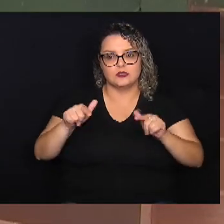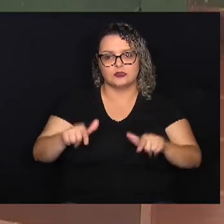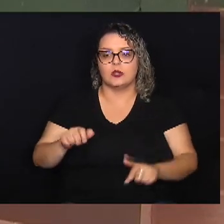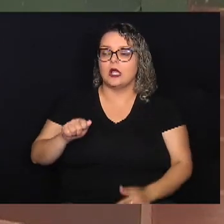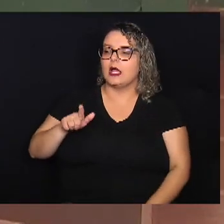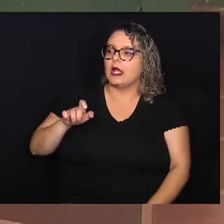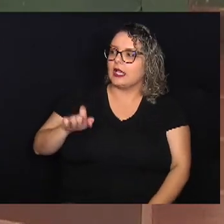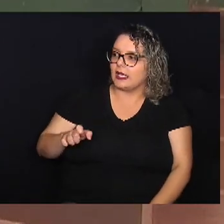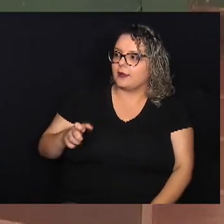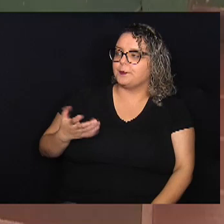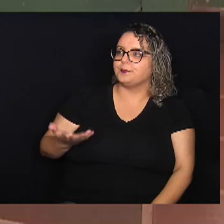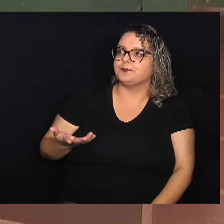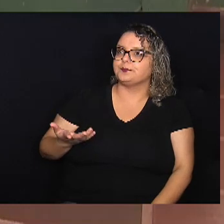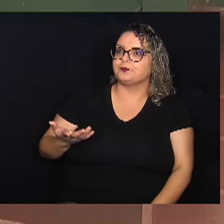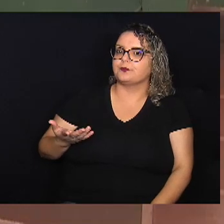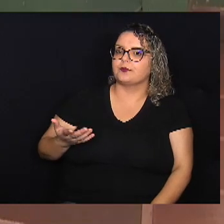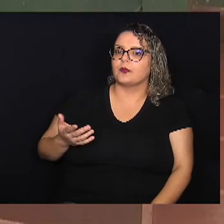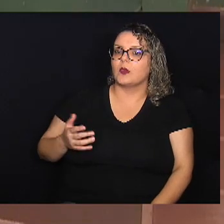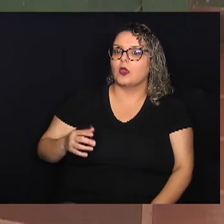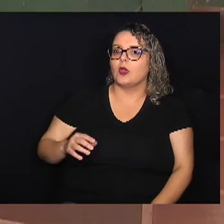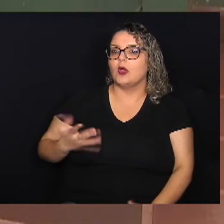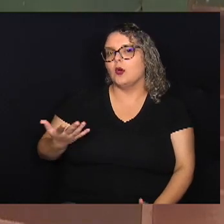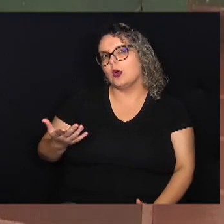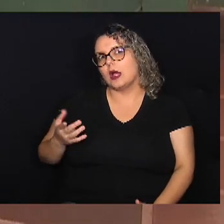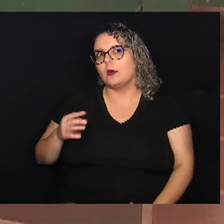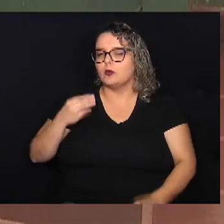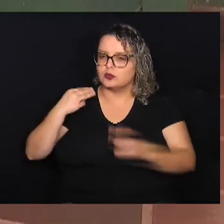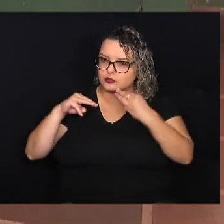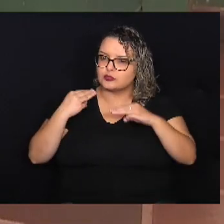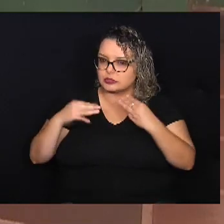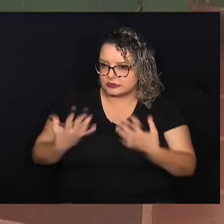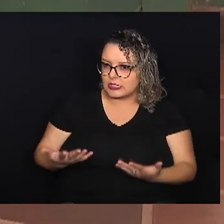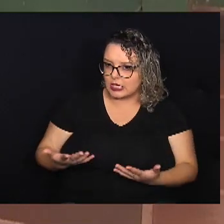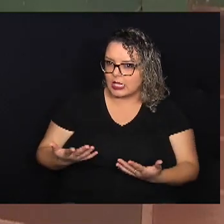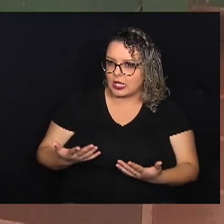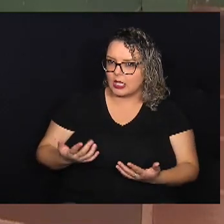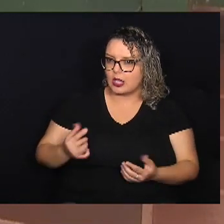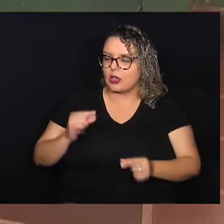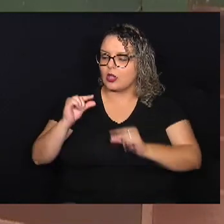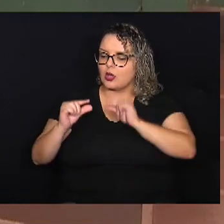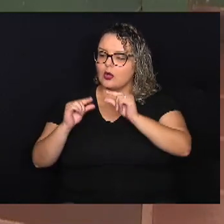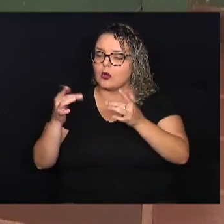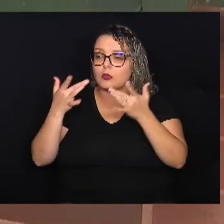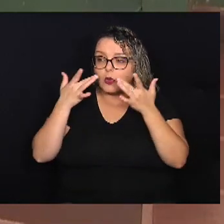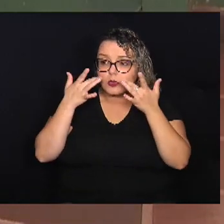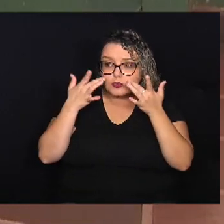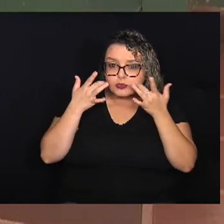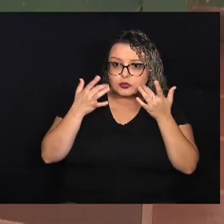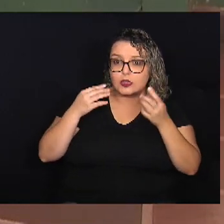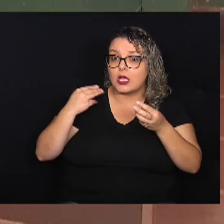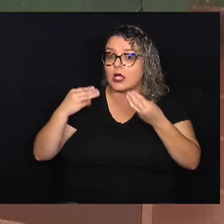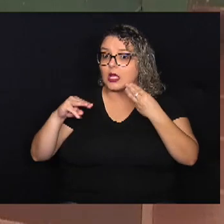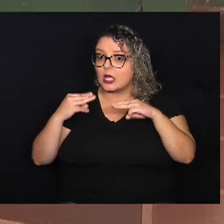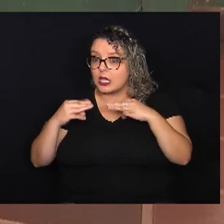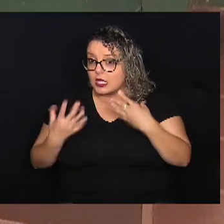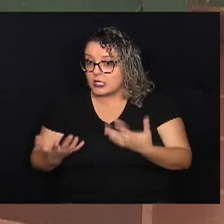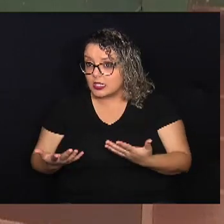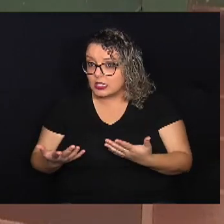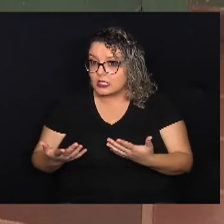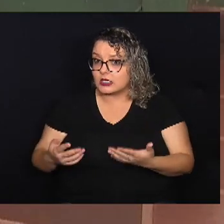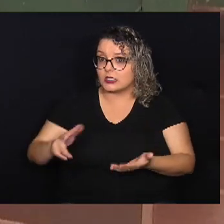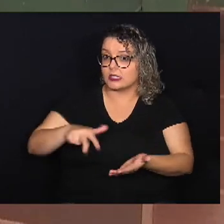caso, o drama musical, ele traz um pouco do teatro, da música e